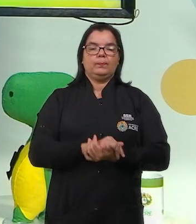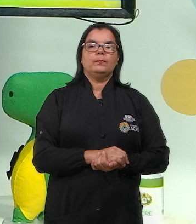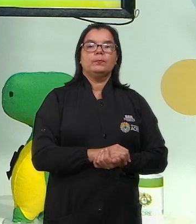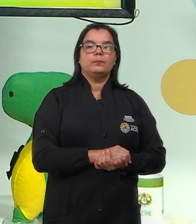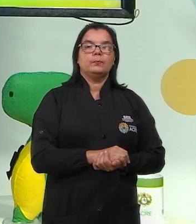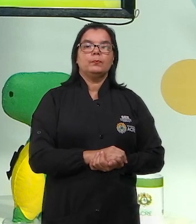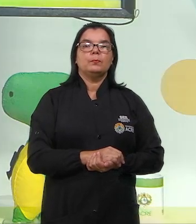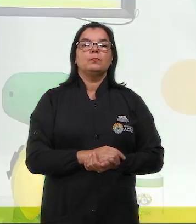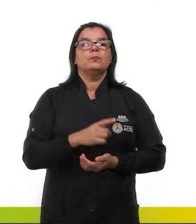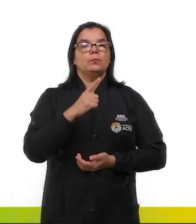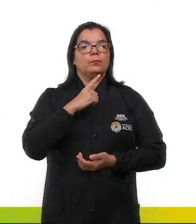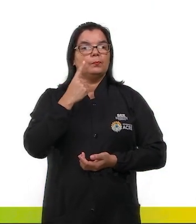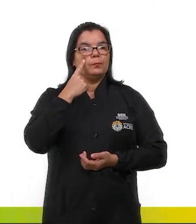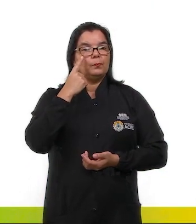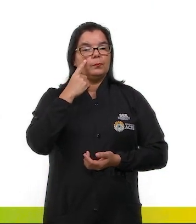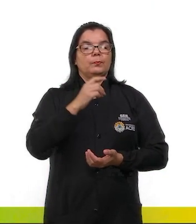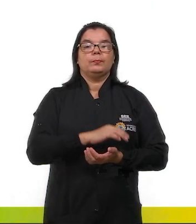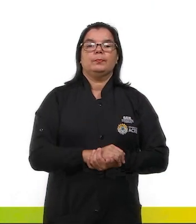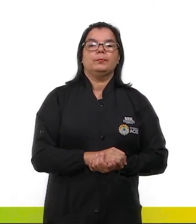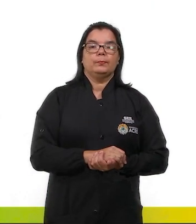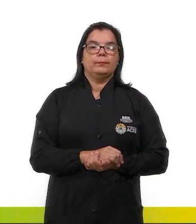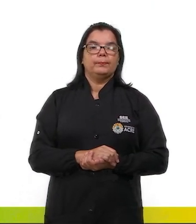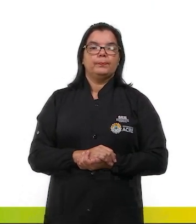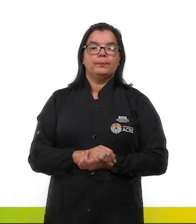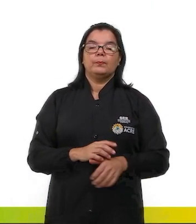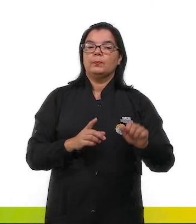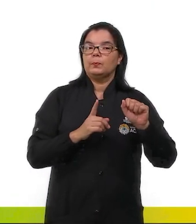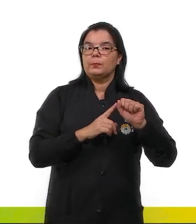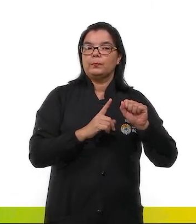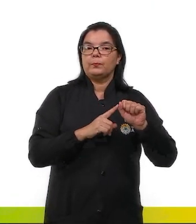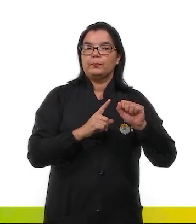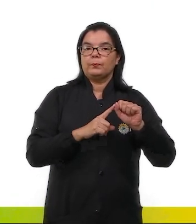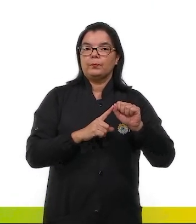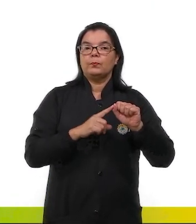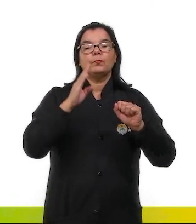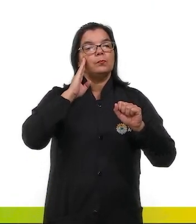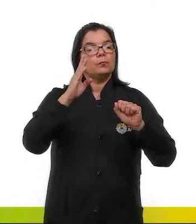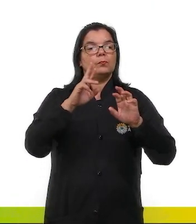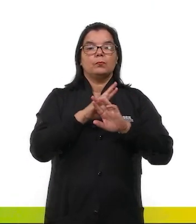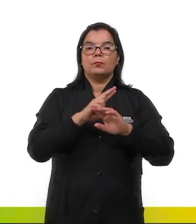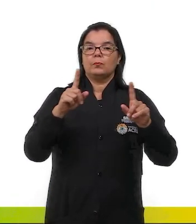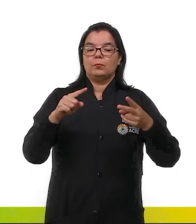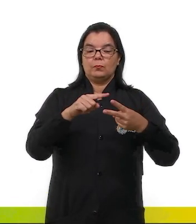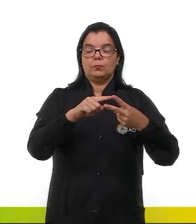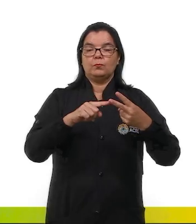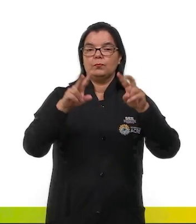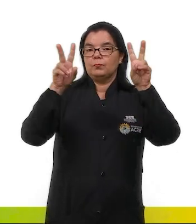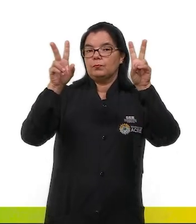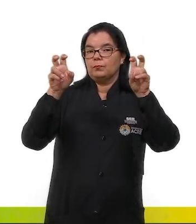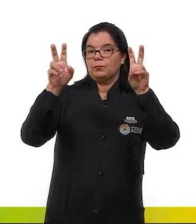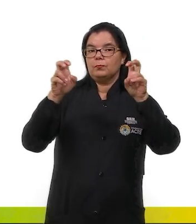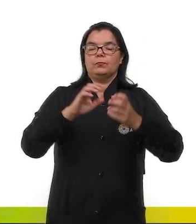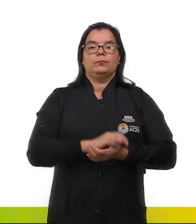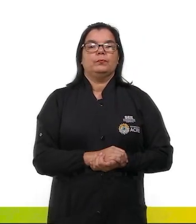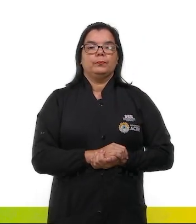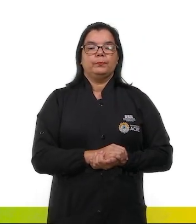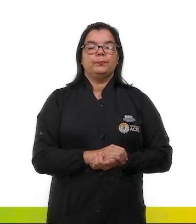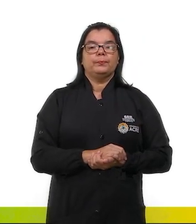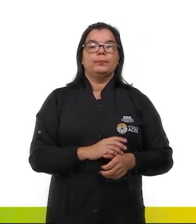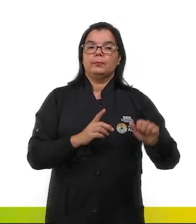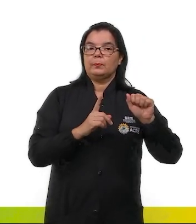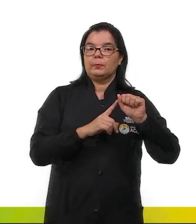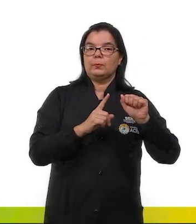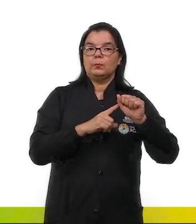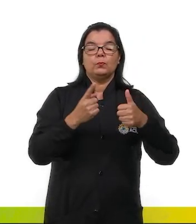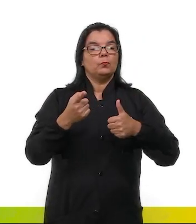a partir disso, vamos seguir para as nossas alternativas. Qual é a principal diferença entre os dois títulos? Então, vamos lá.